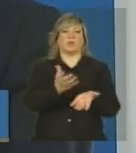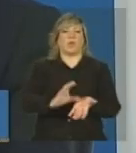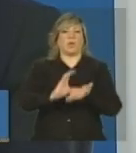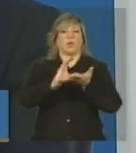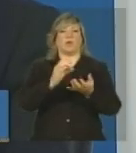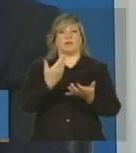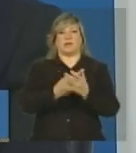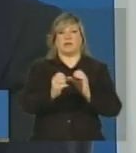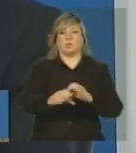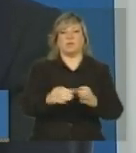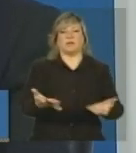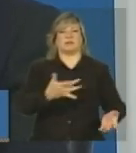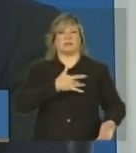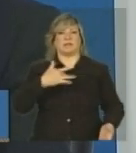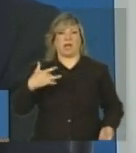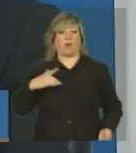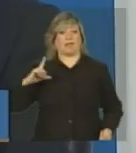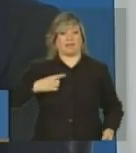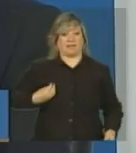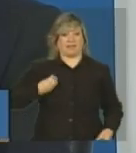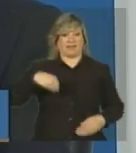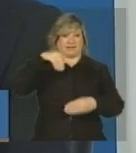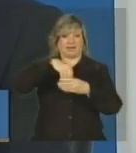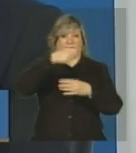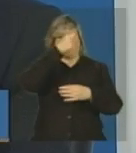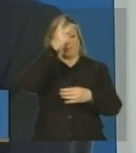educação, como de saúde, que exista no município,